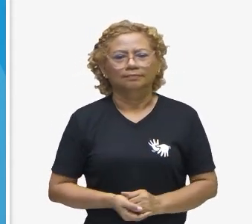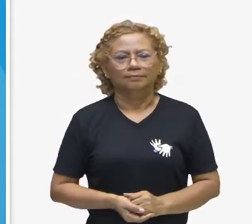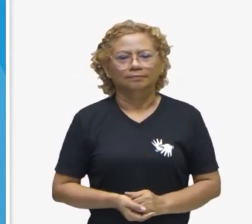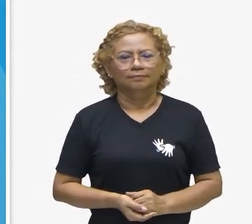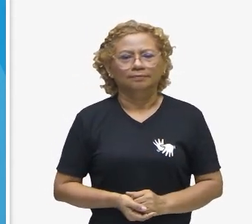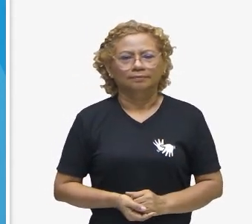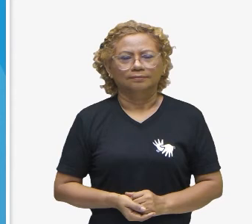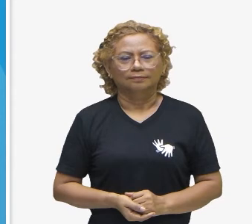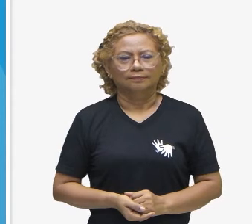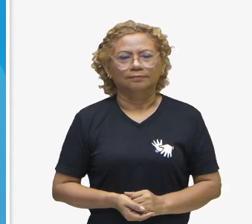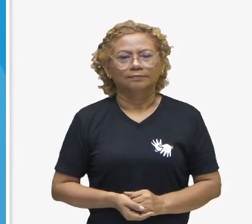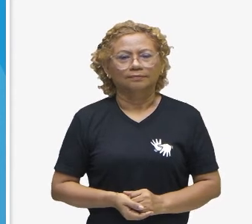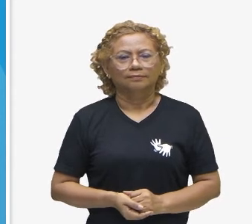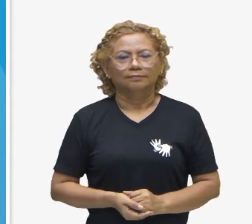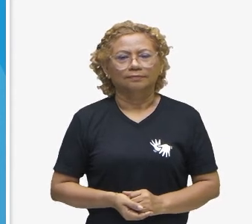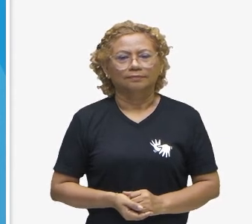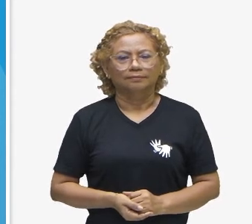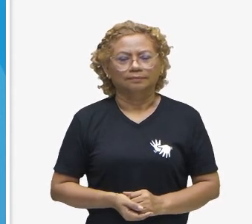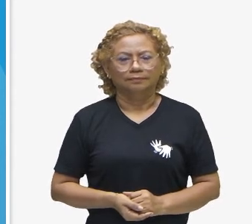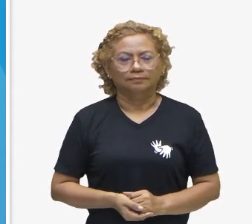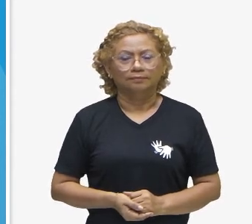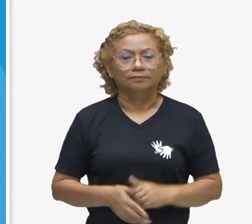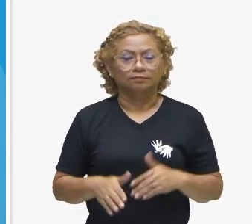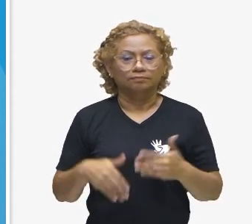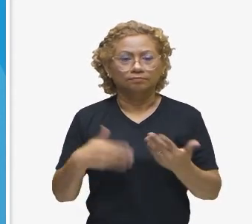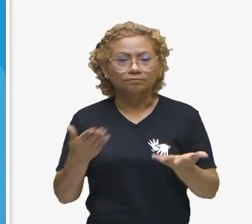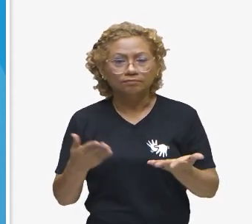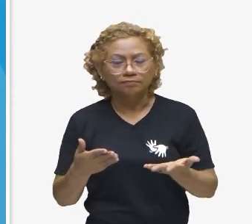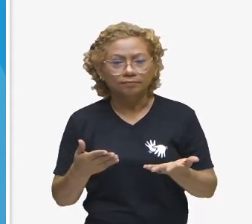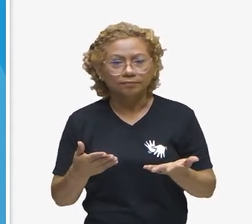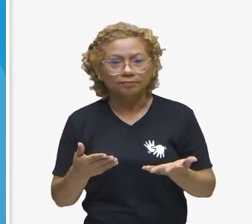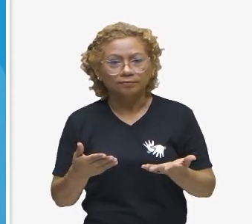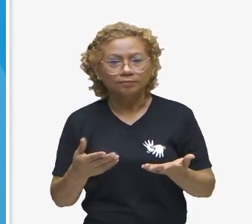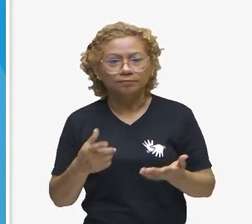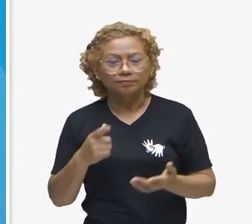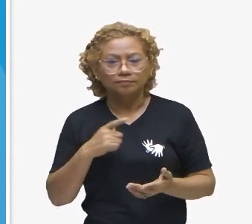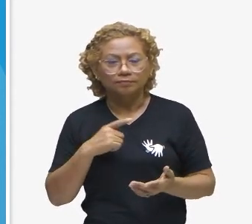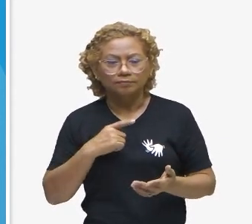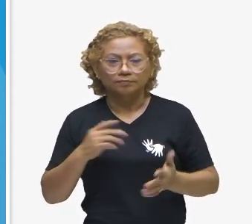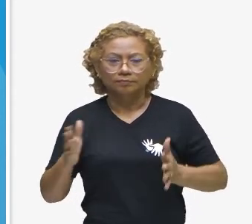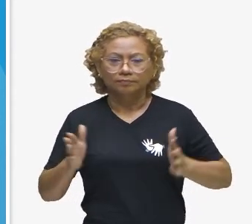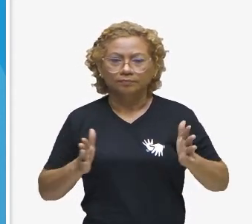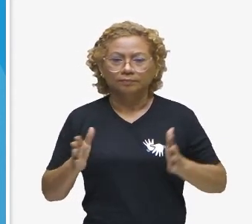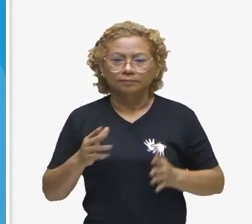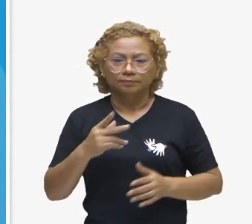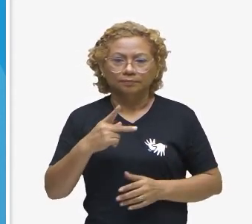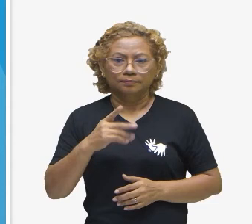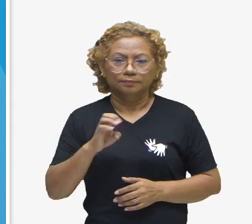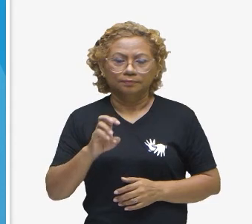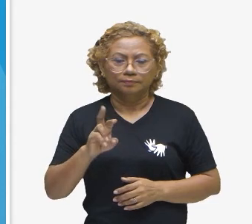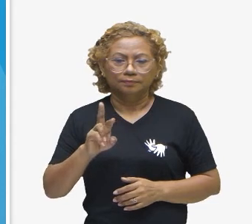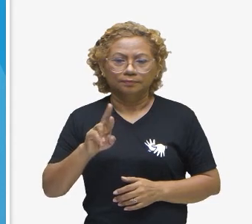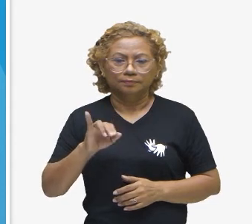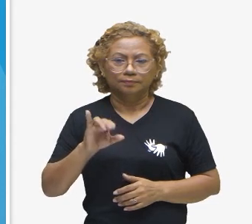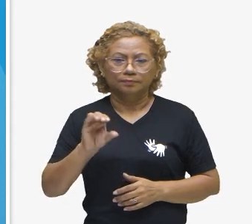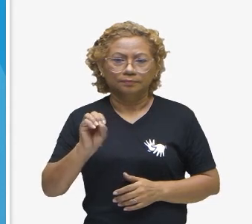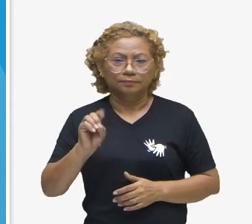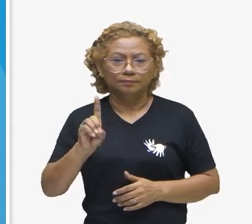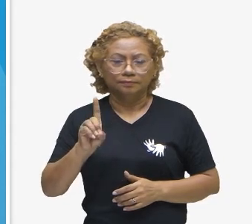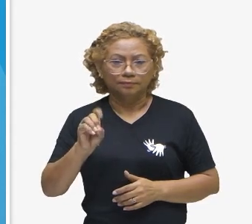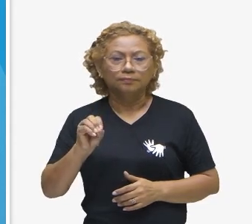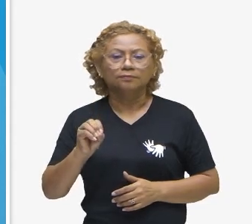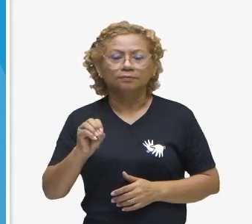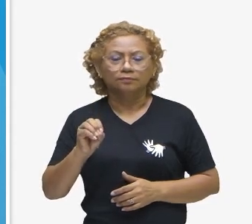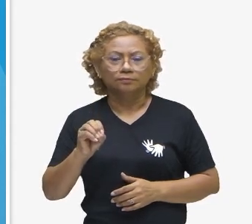fechou o ciclo aqui, ó, quando completamos o período da função, ela começa a se repetir.